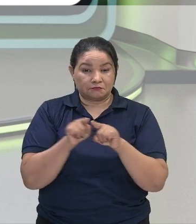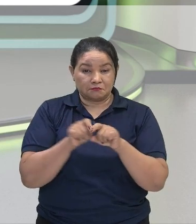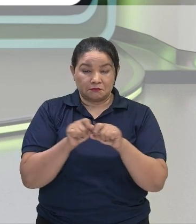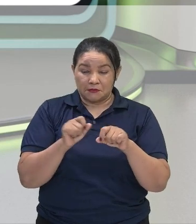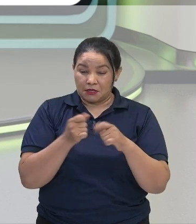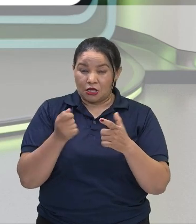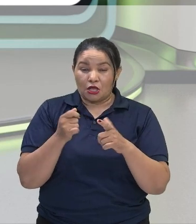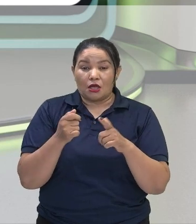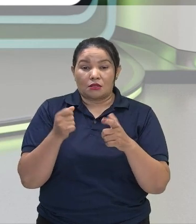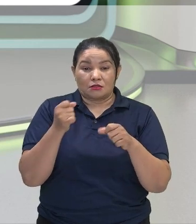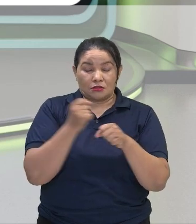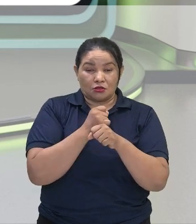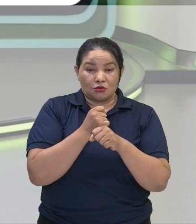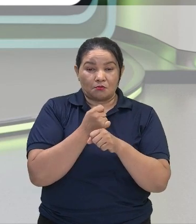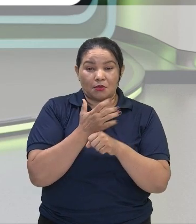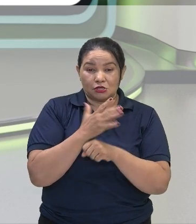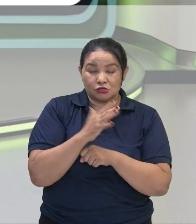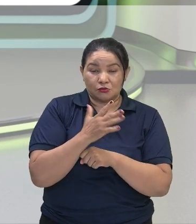de